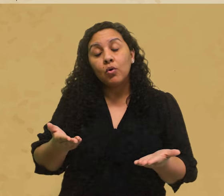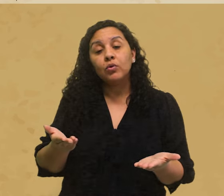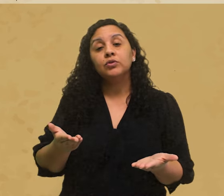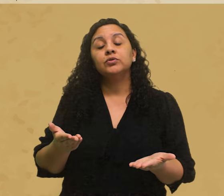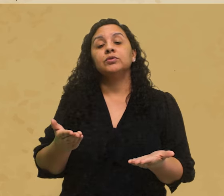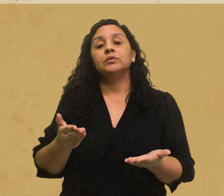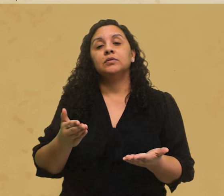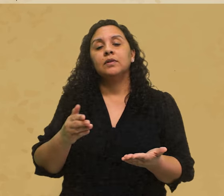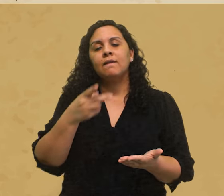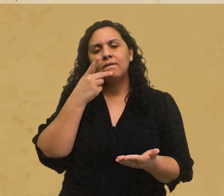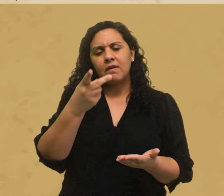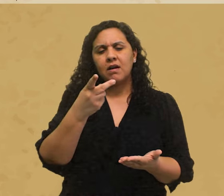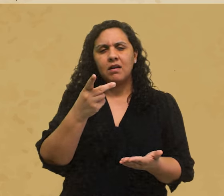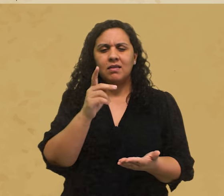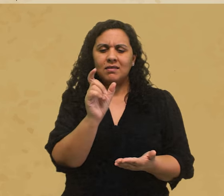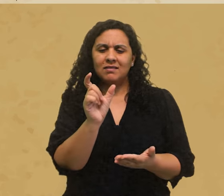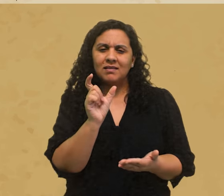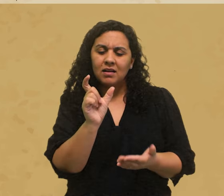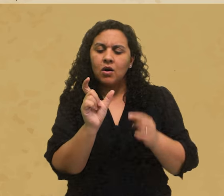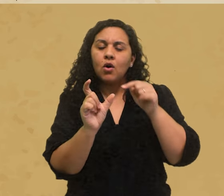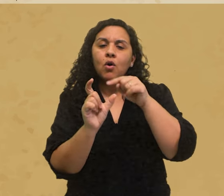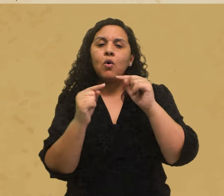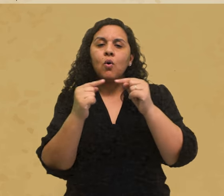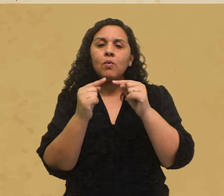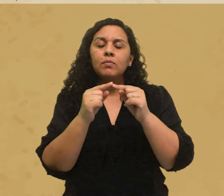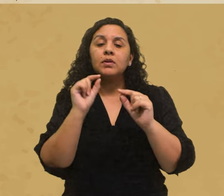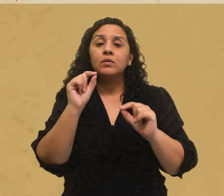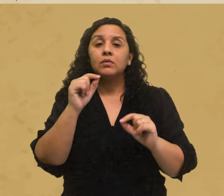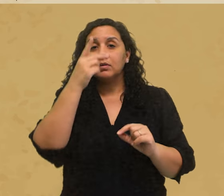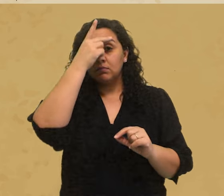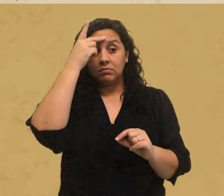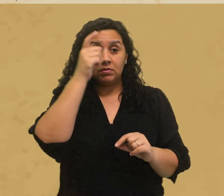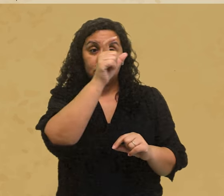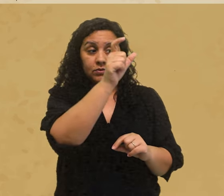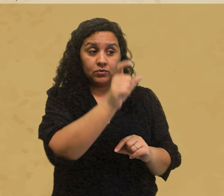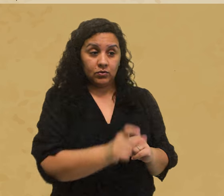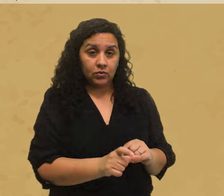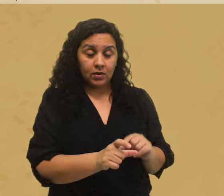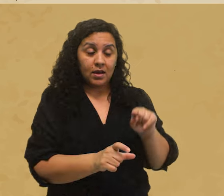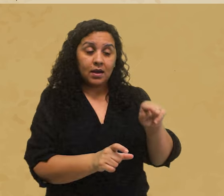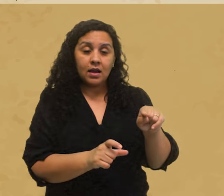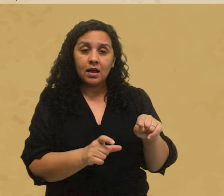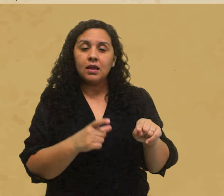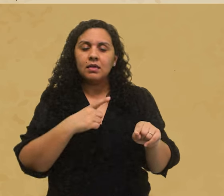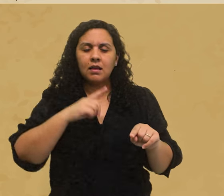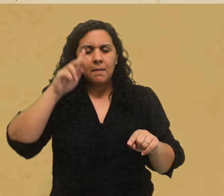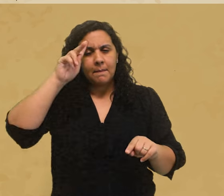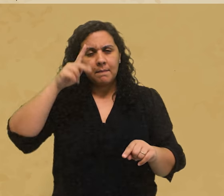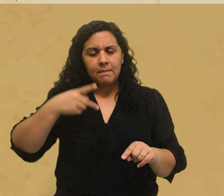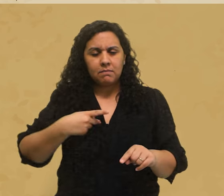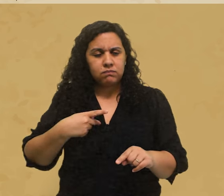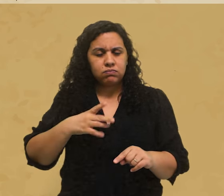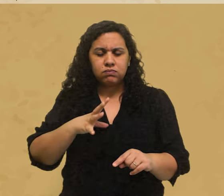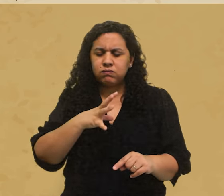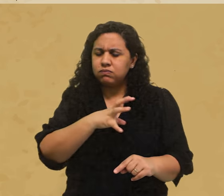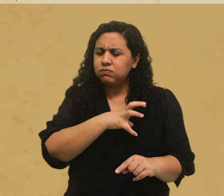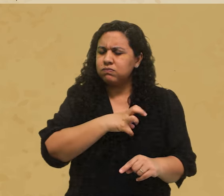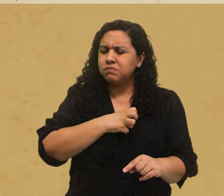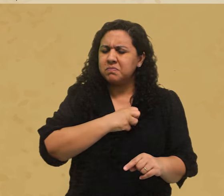Hoje em dia, a expressão é utilizada para designar o indivíduo que retém uma